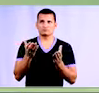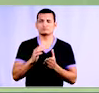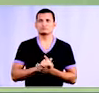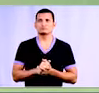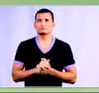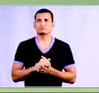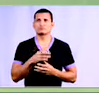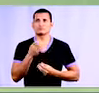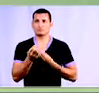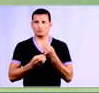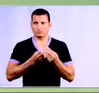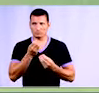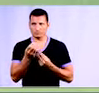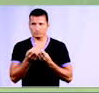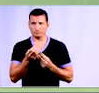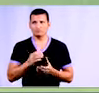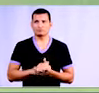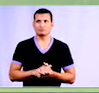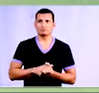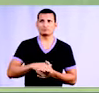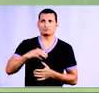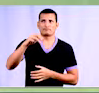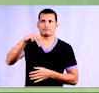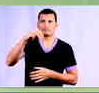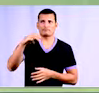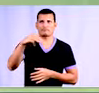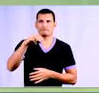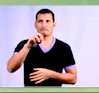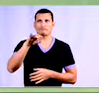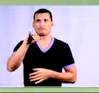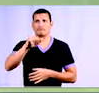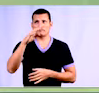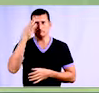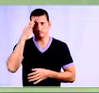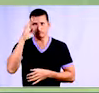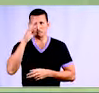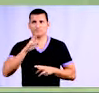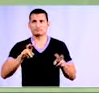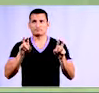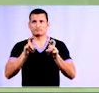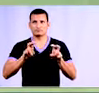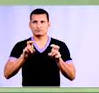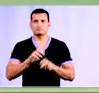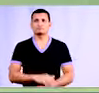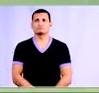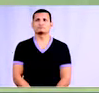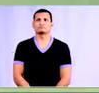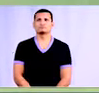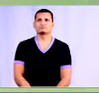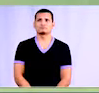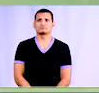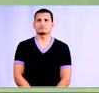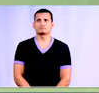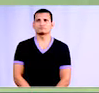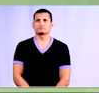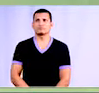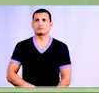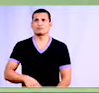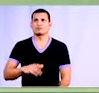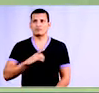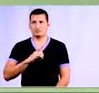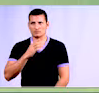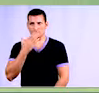Como é composta a memória principal do computador. Foi dito, olha só, por um tipo de memória